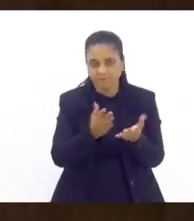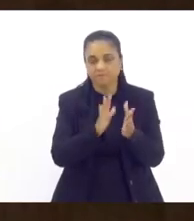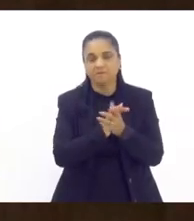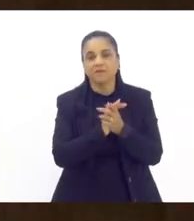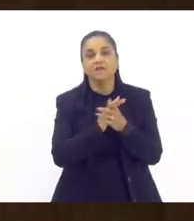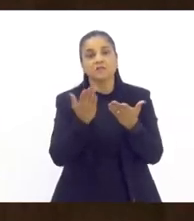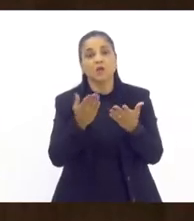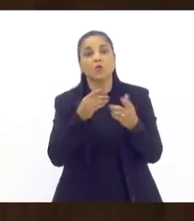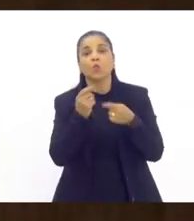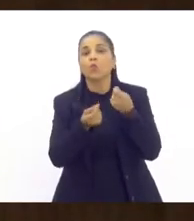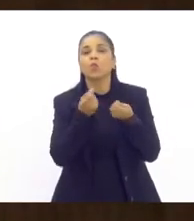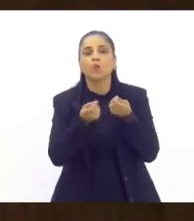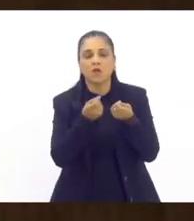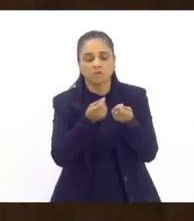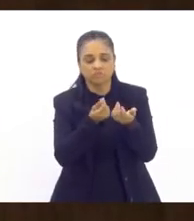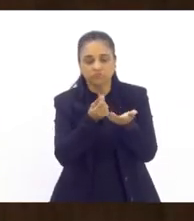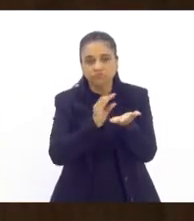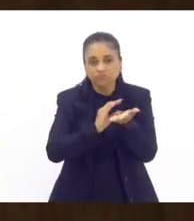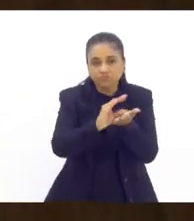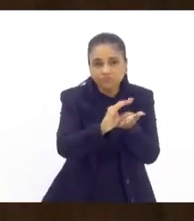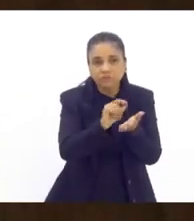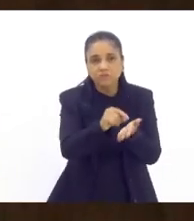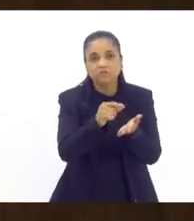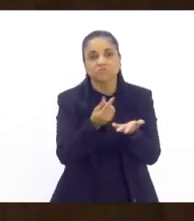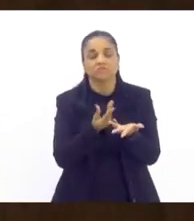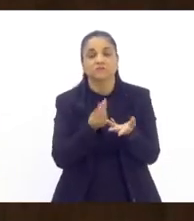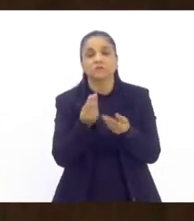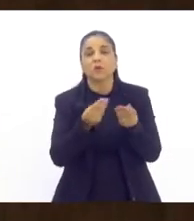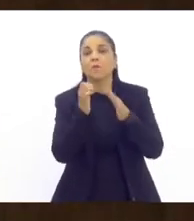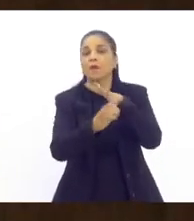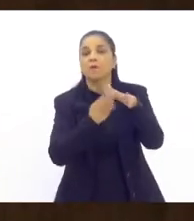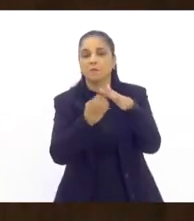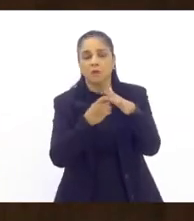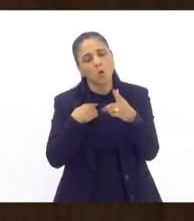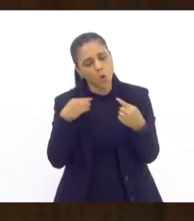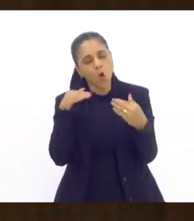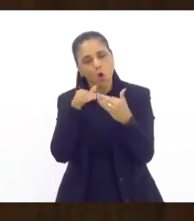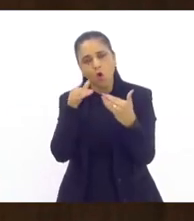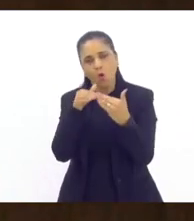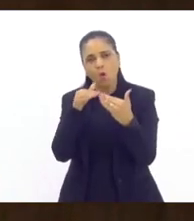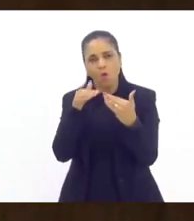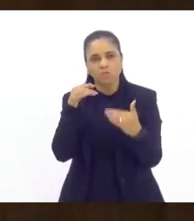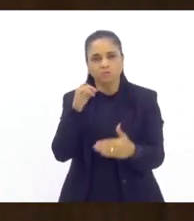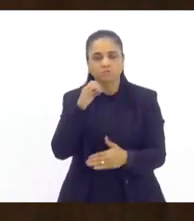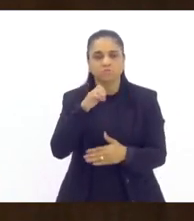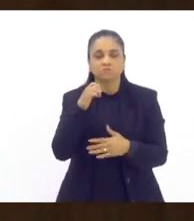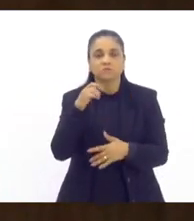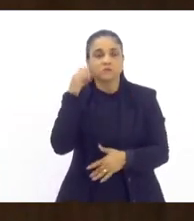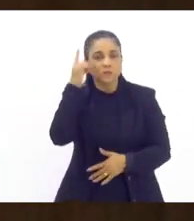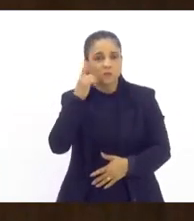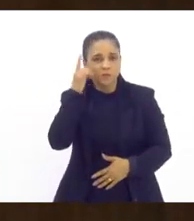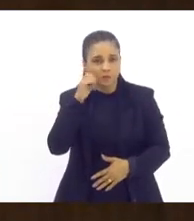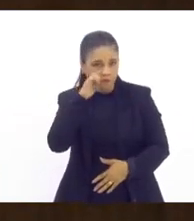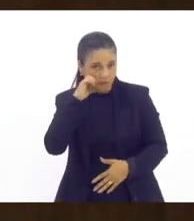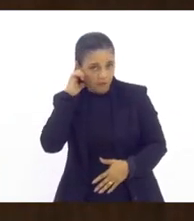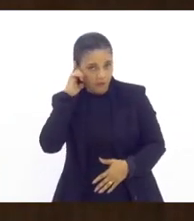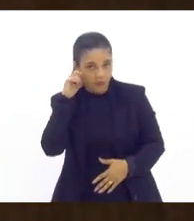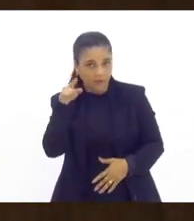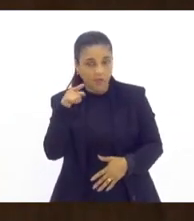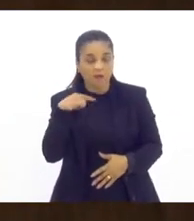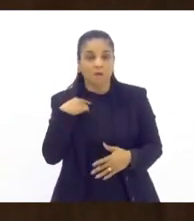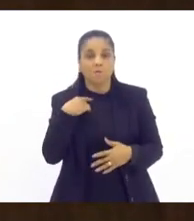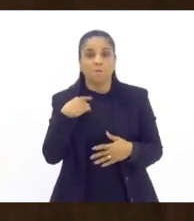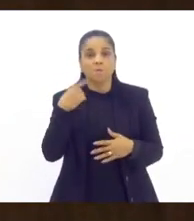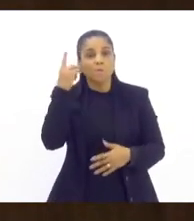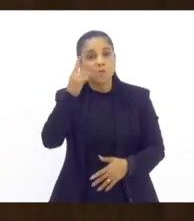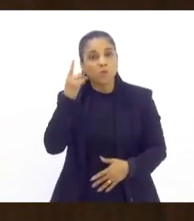para as empresas. E eu concordo com a deputada Hélida que a política de juros do Banco